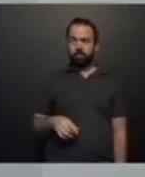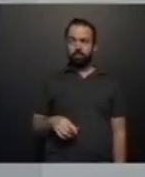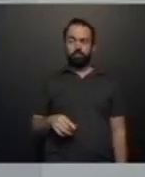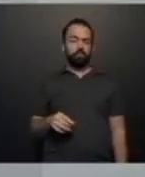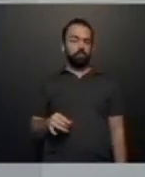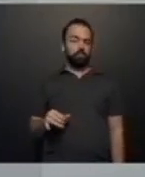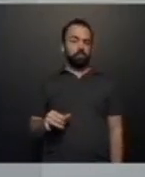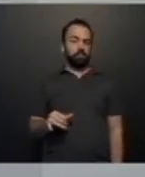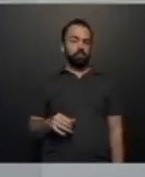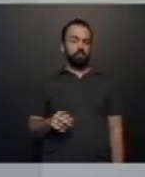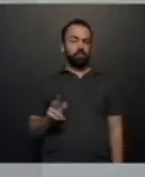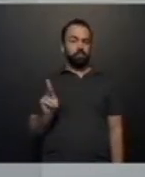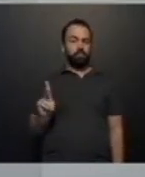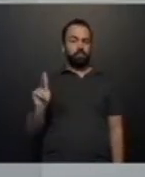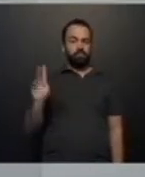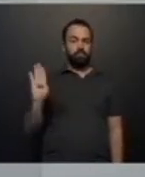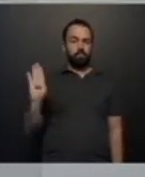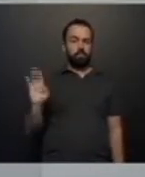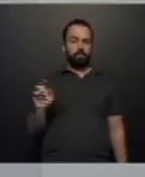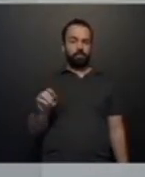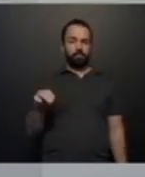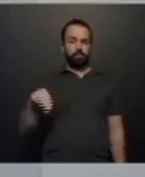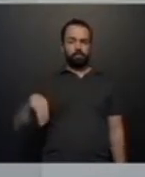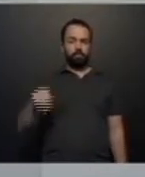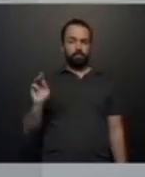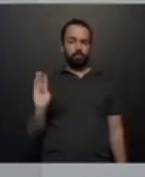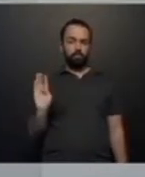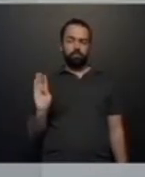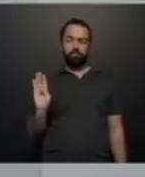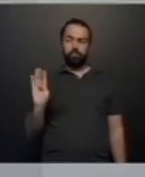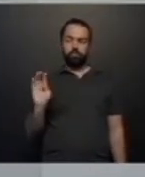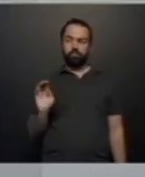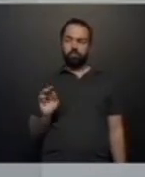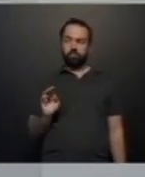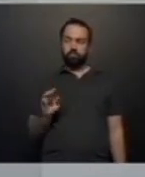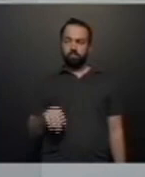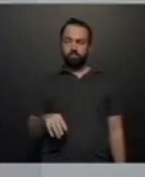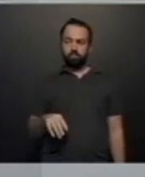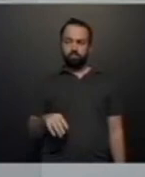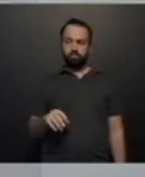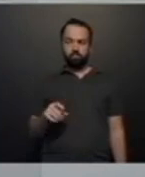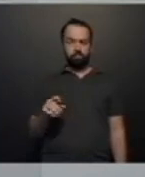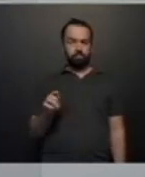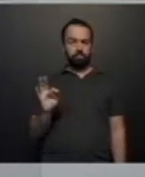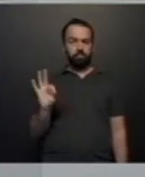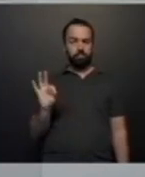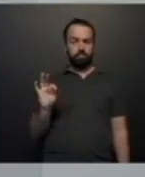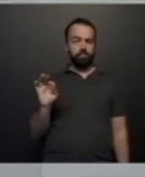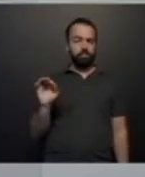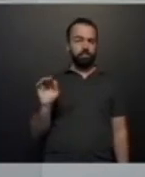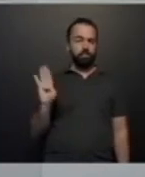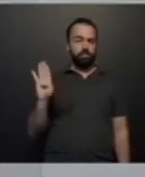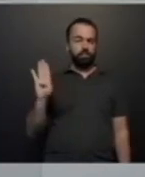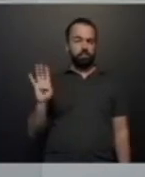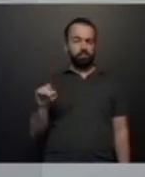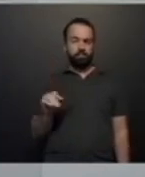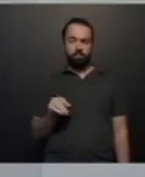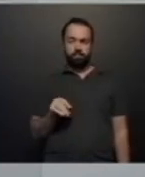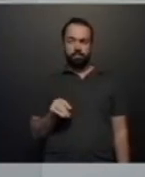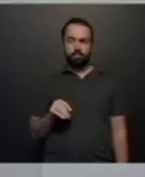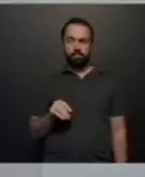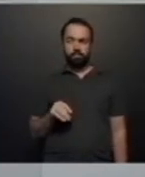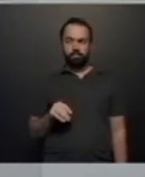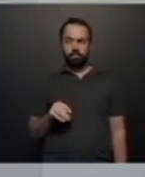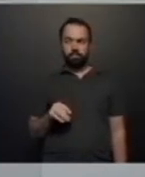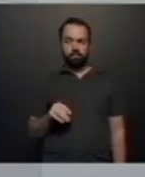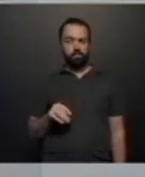temos os kilobytes, megabytes, gigabytes, terabytes e petabytes. Temos